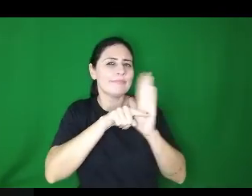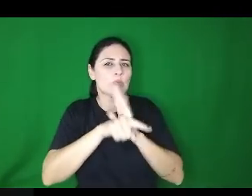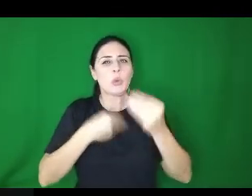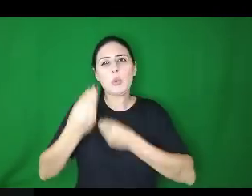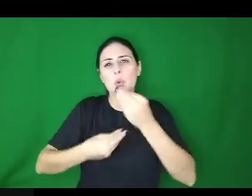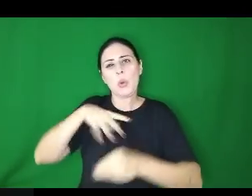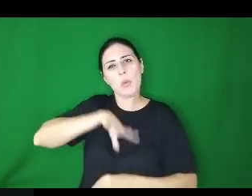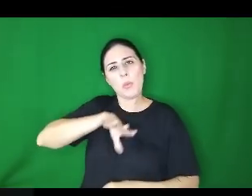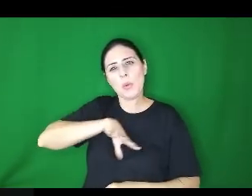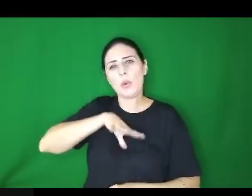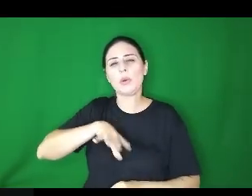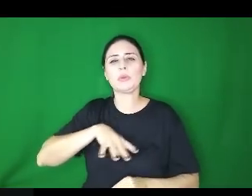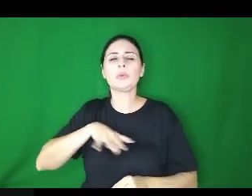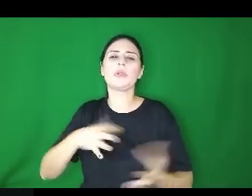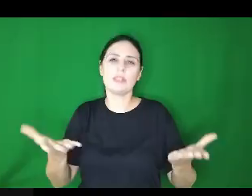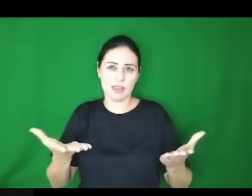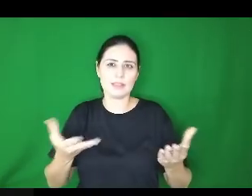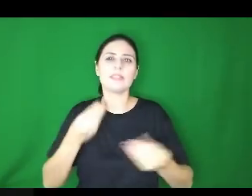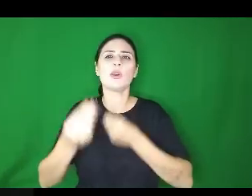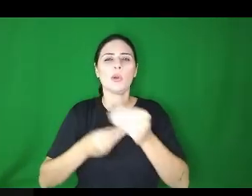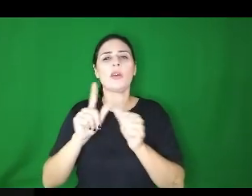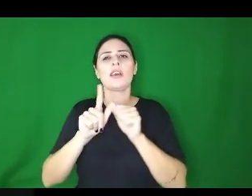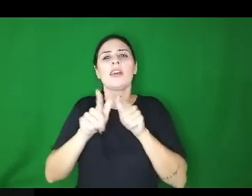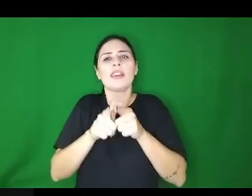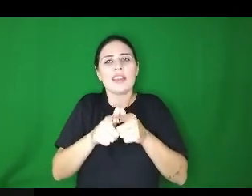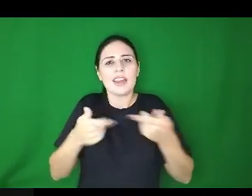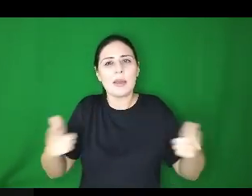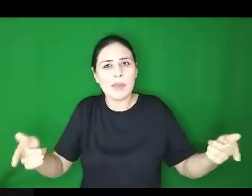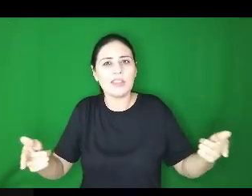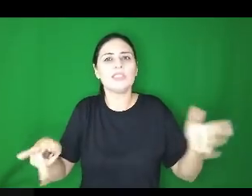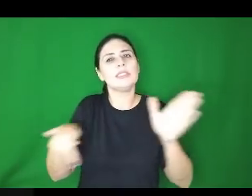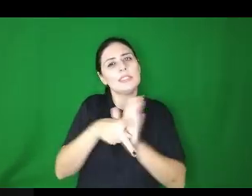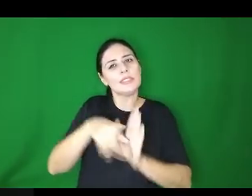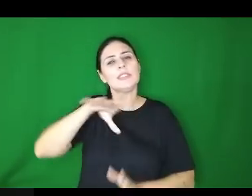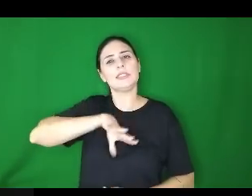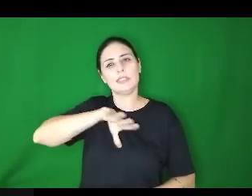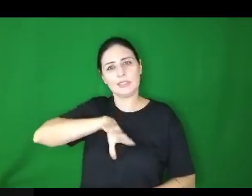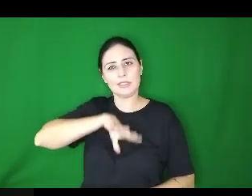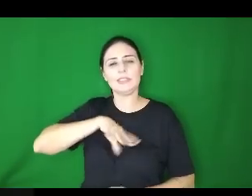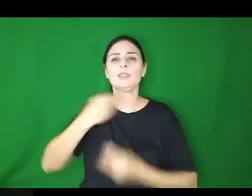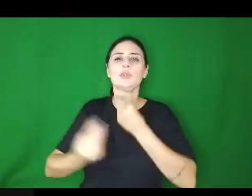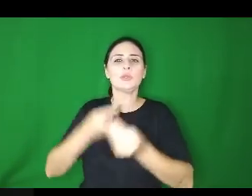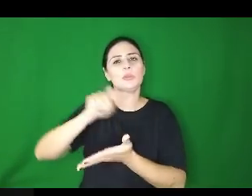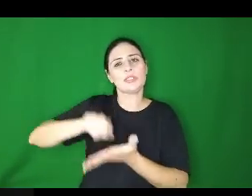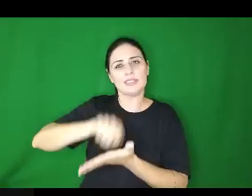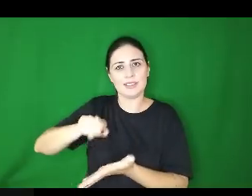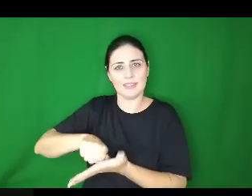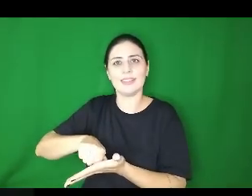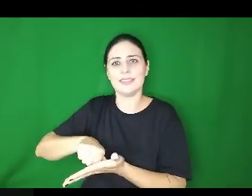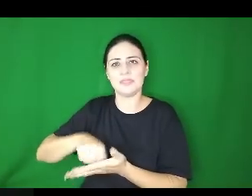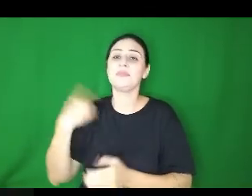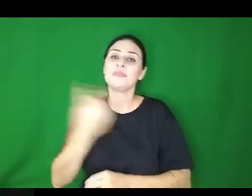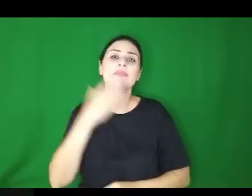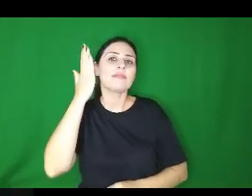né, peguei um poema, e daí depois fazer para escrever palavras aleatórias do poema. Não, vamos pegar as palavras